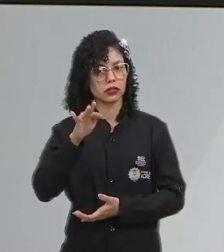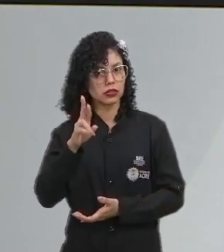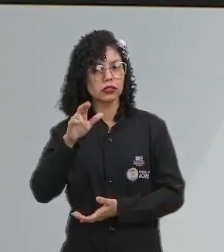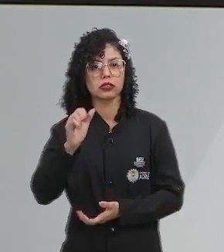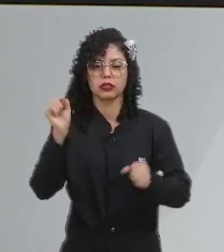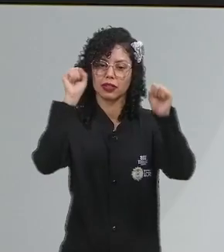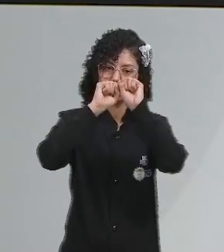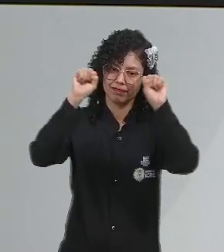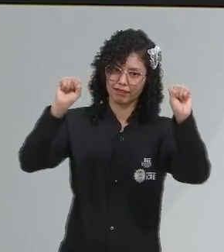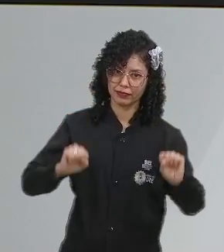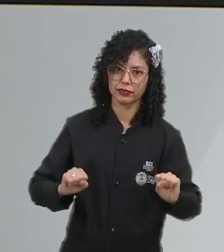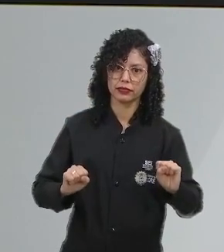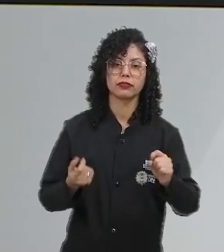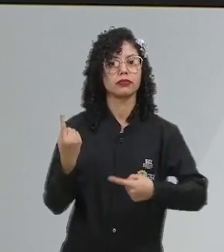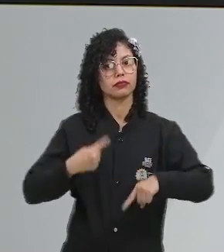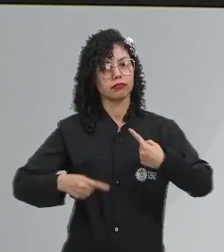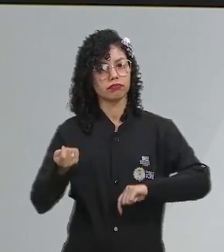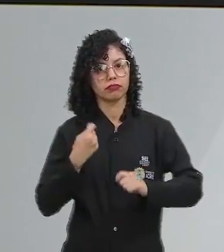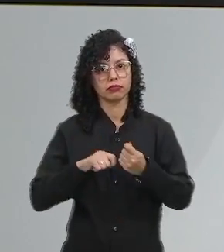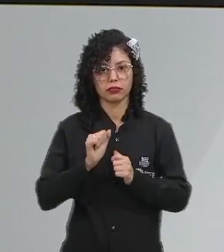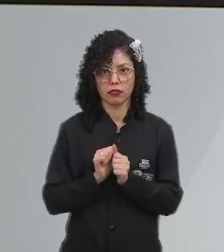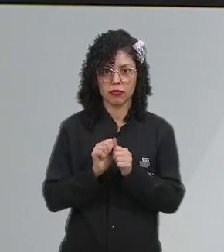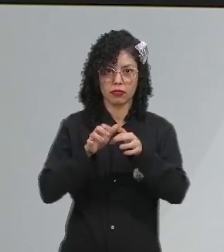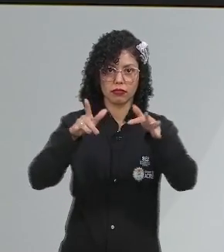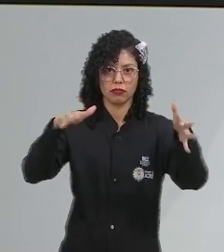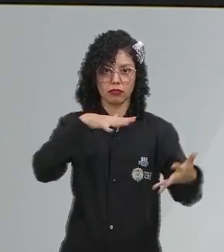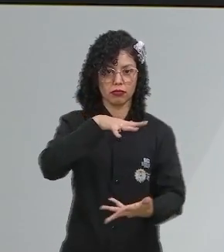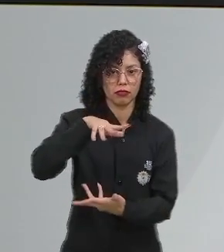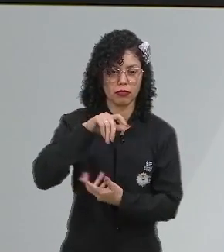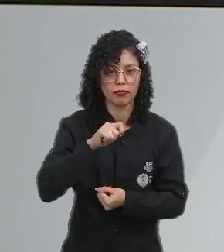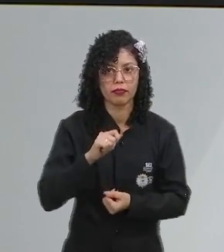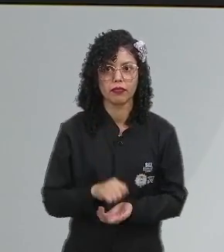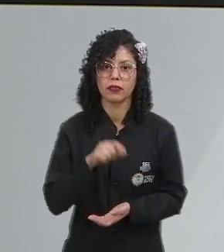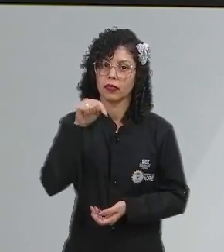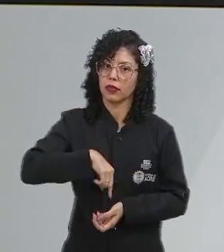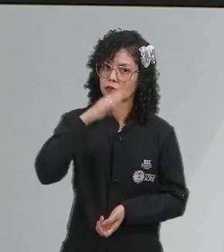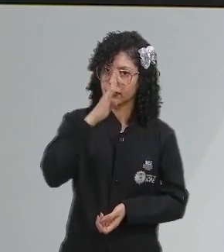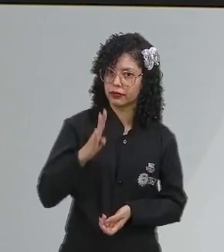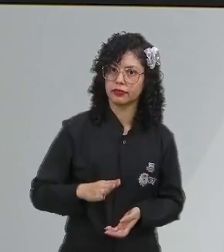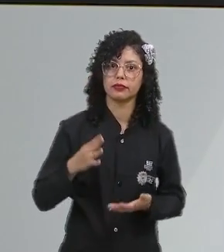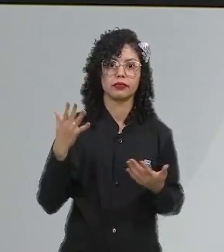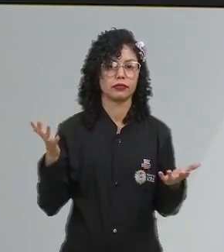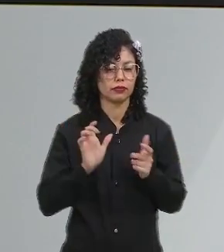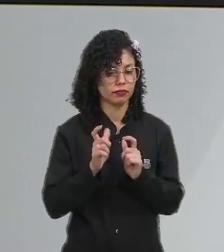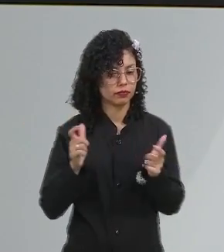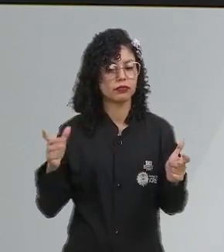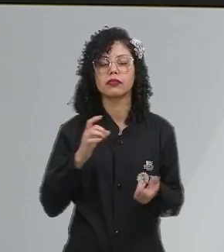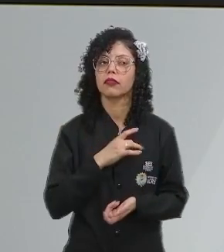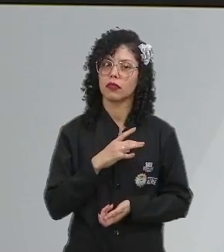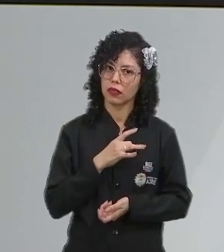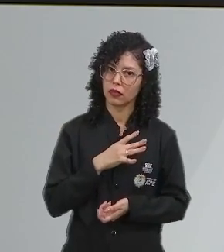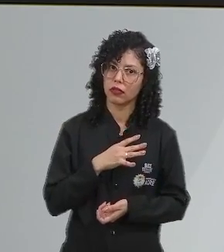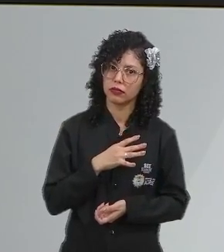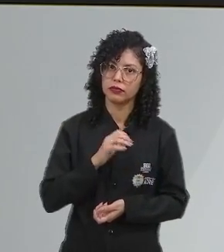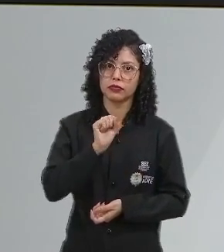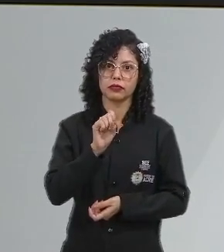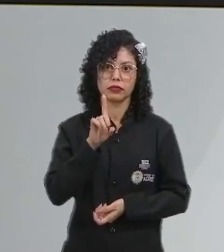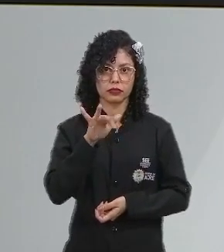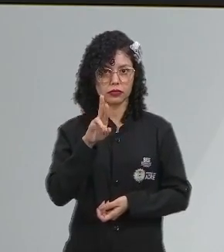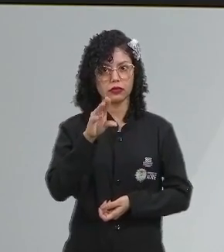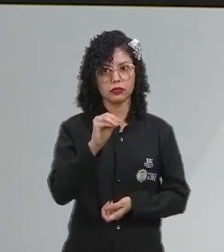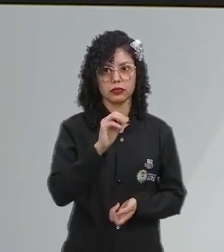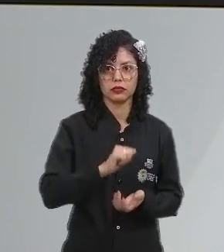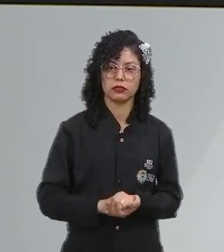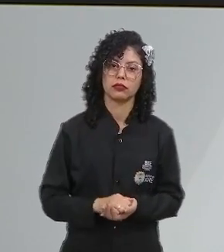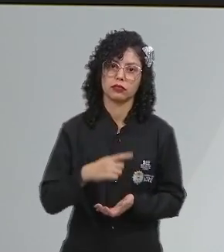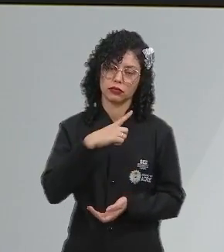esse sistema político e econômico se espalhar pelo mundo. Inclusive aqui no Brasil. Havia um grande medo de o socialismo se instalar